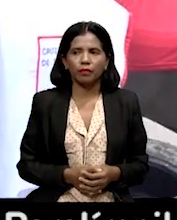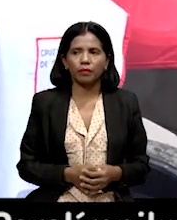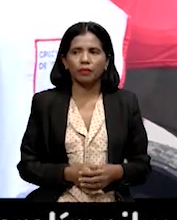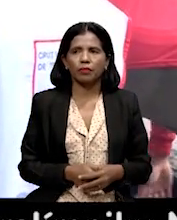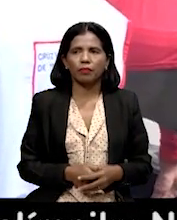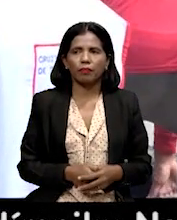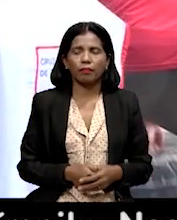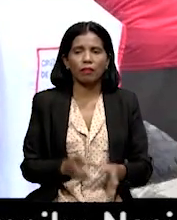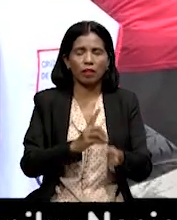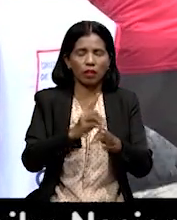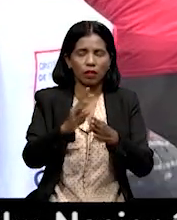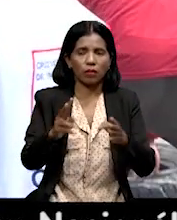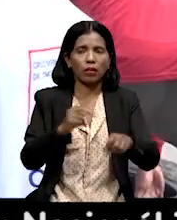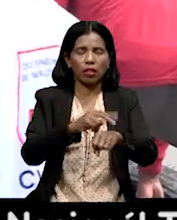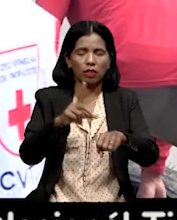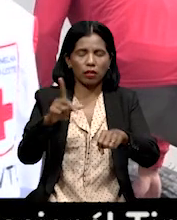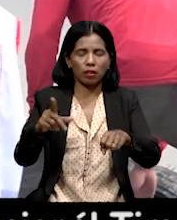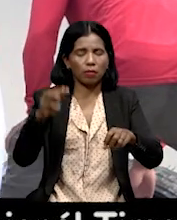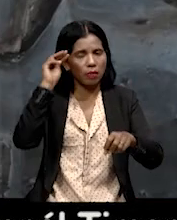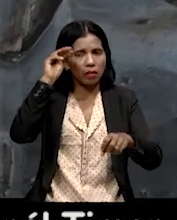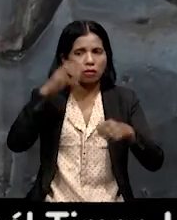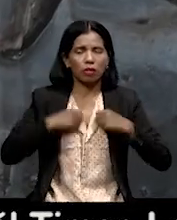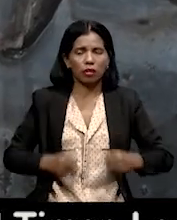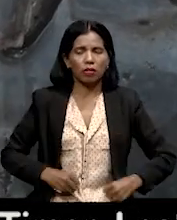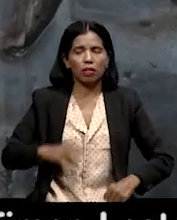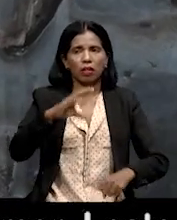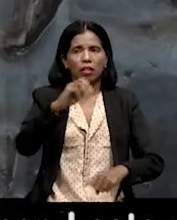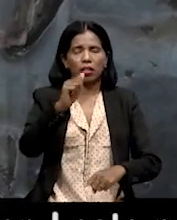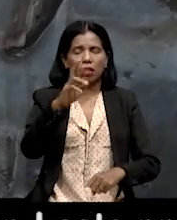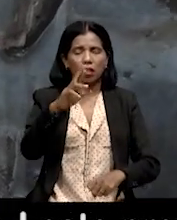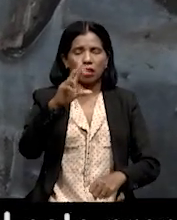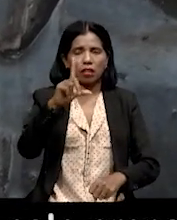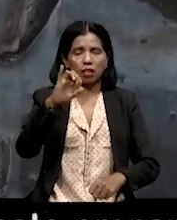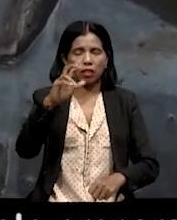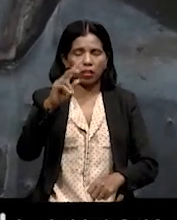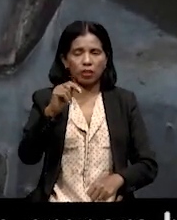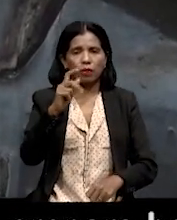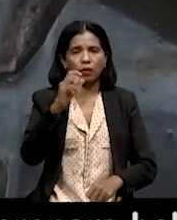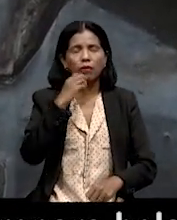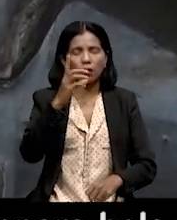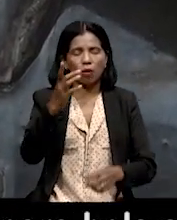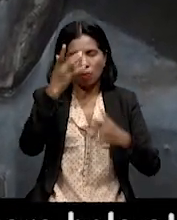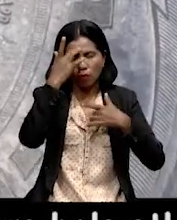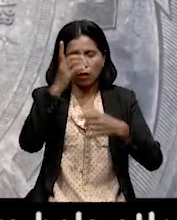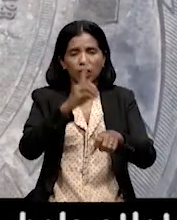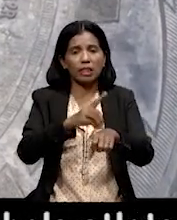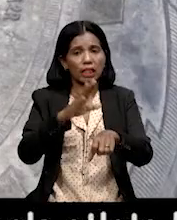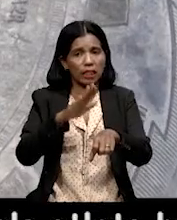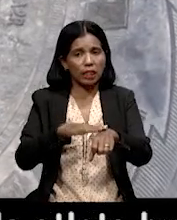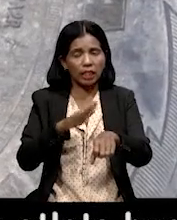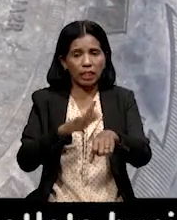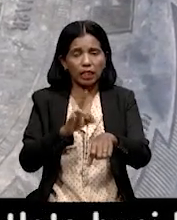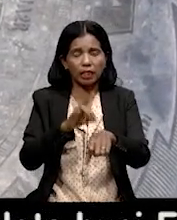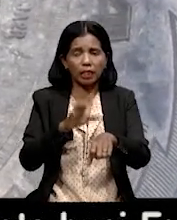Diretor Nacional de Saúde Pública, Ministério da Saúde, Carlito Correia Freitas, Ateten, rodengue cada tina pessoal saúde sira, halo fomigação,